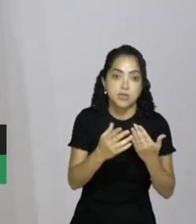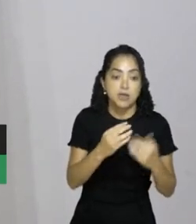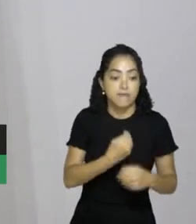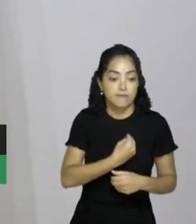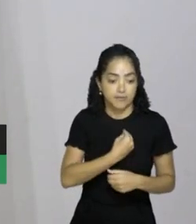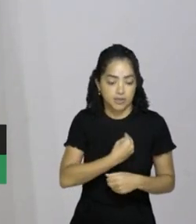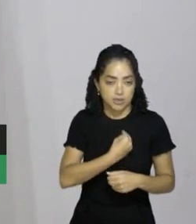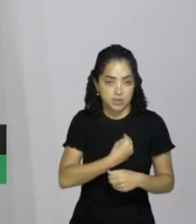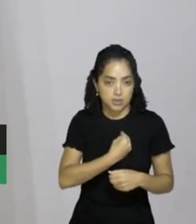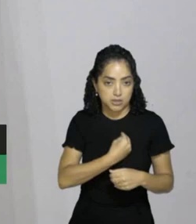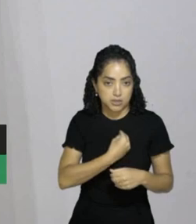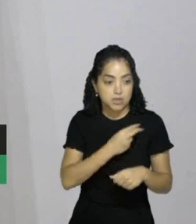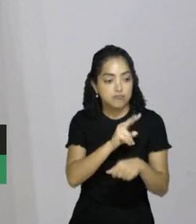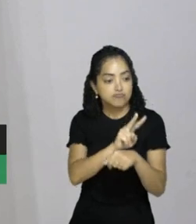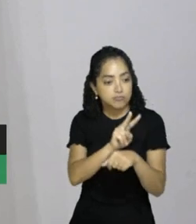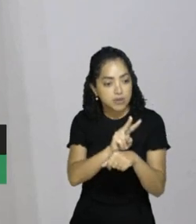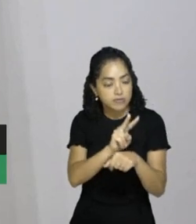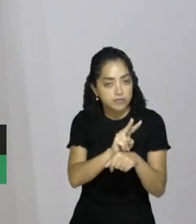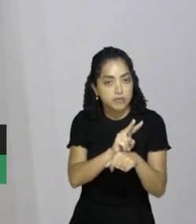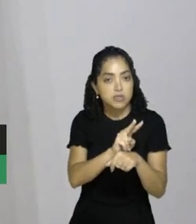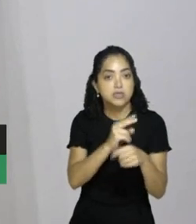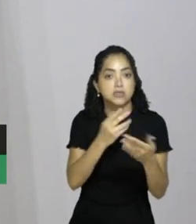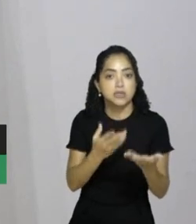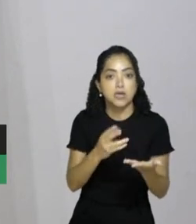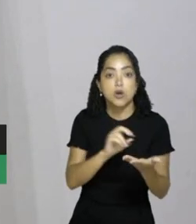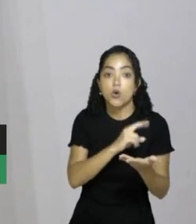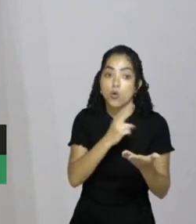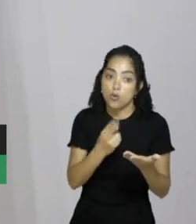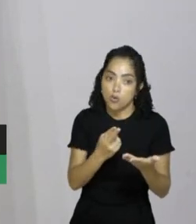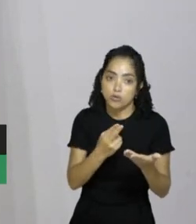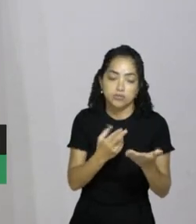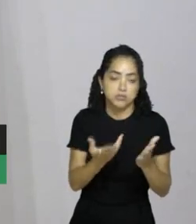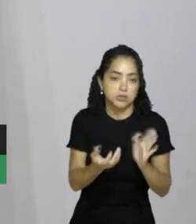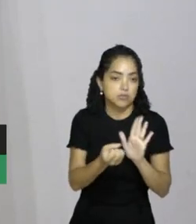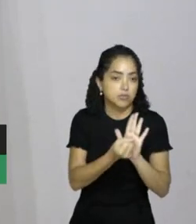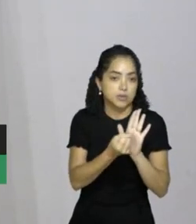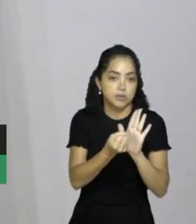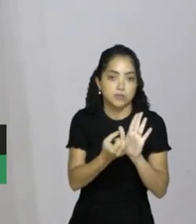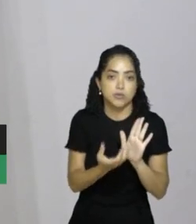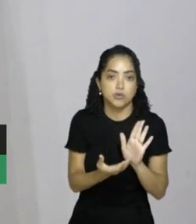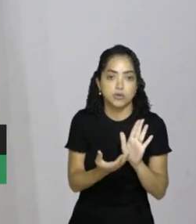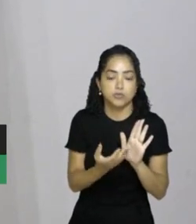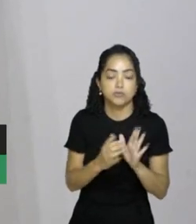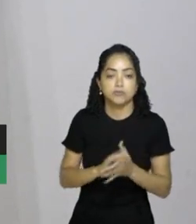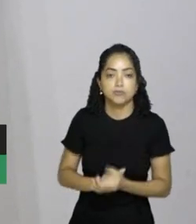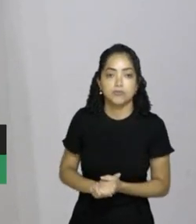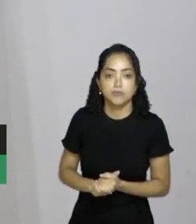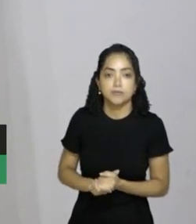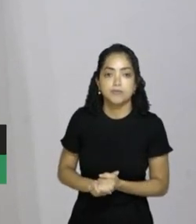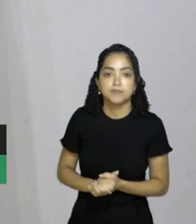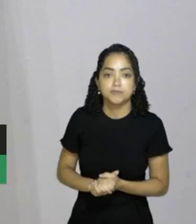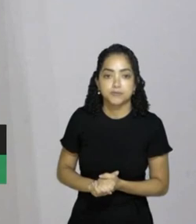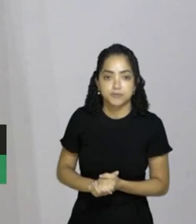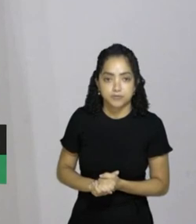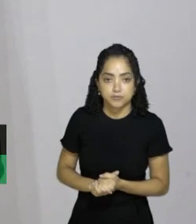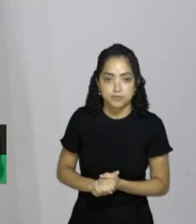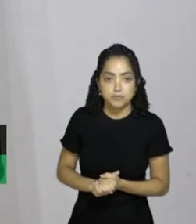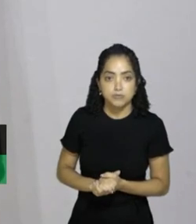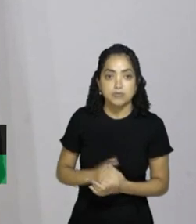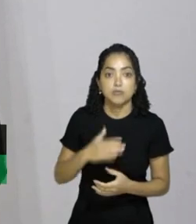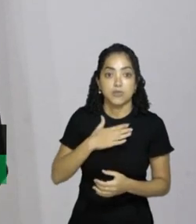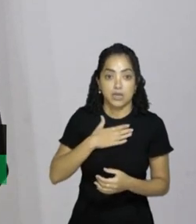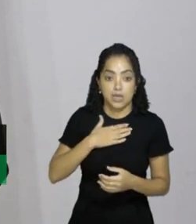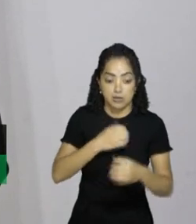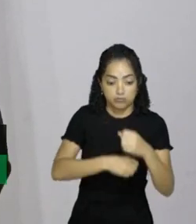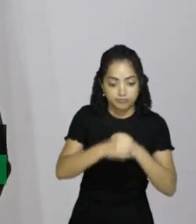das vidas de terceiros ou do nosso patrimônio e digo isso de carteirinha eu no ano de